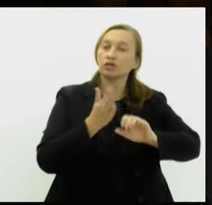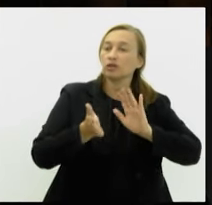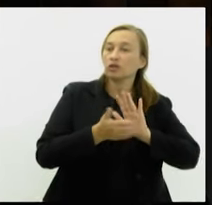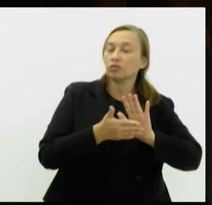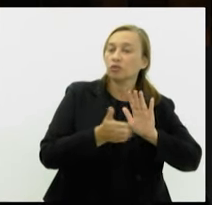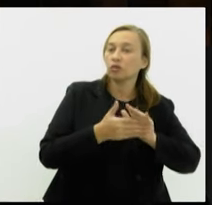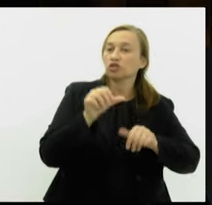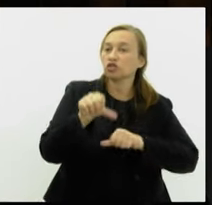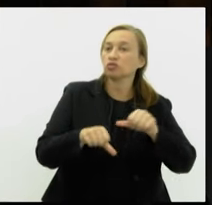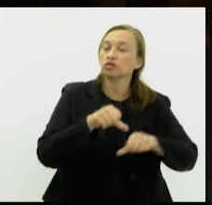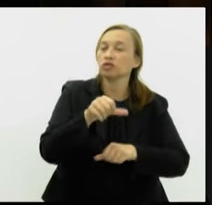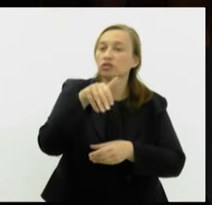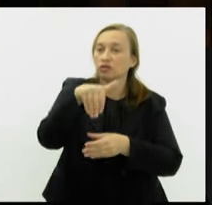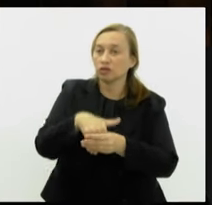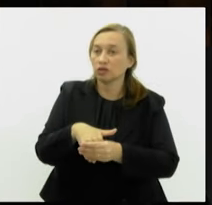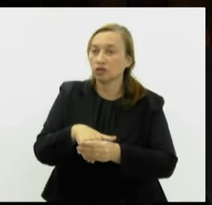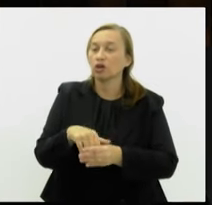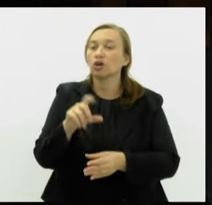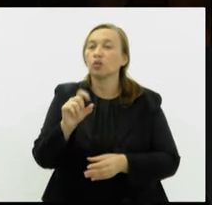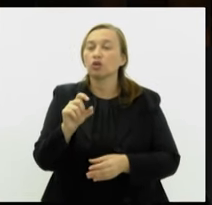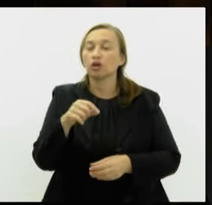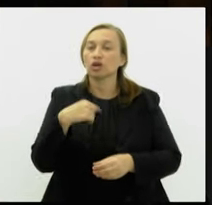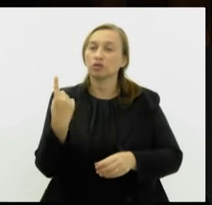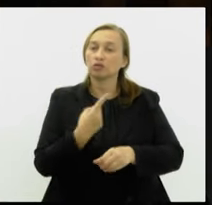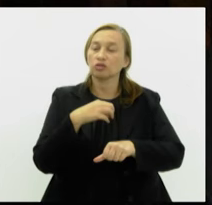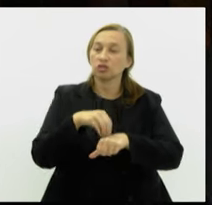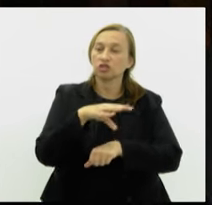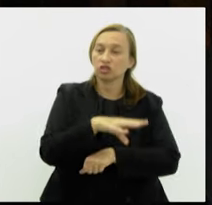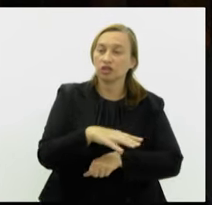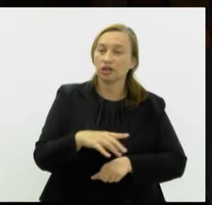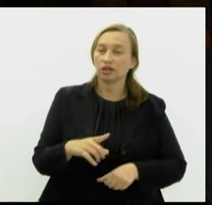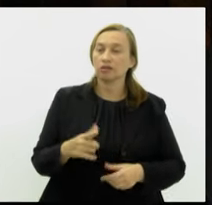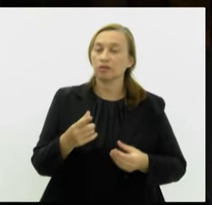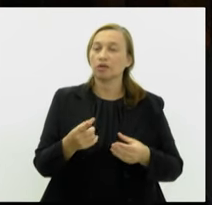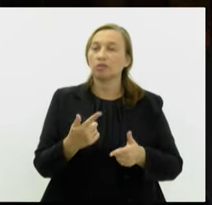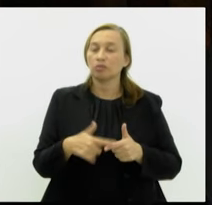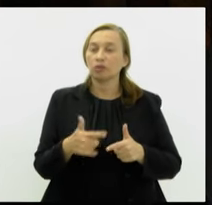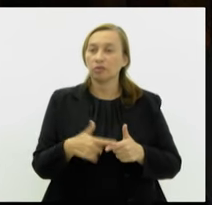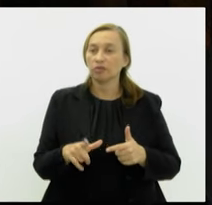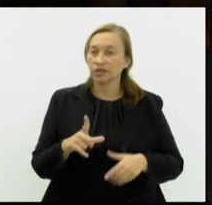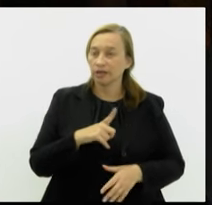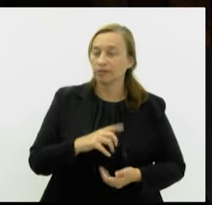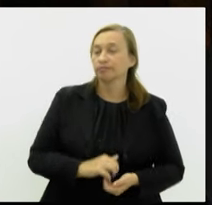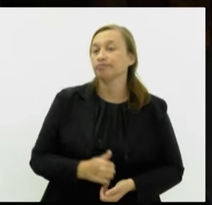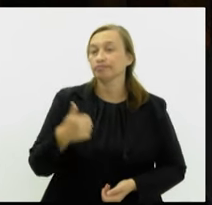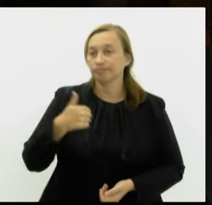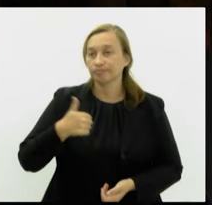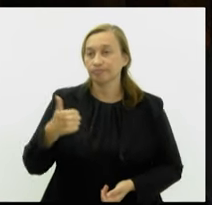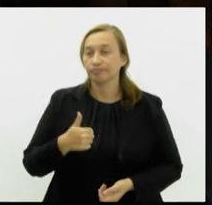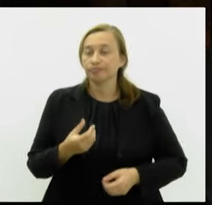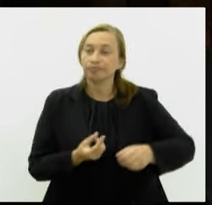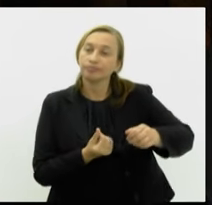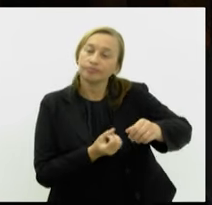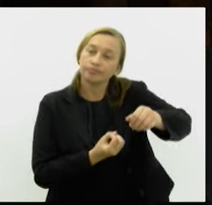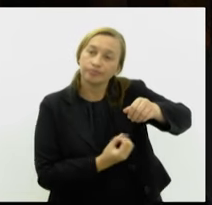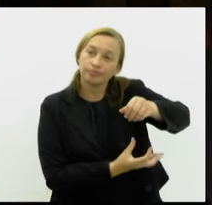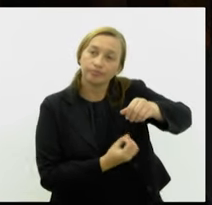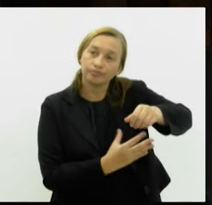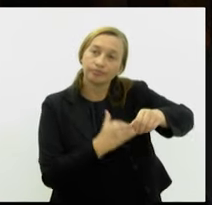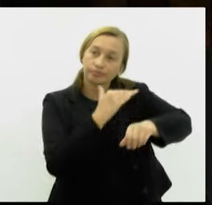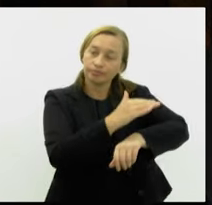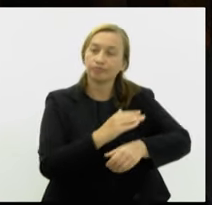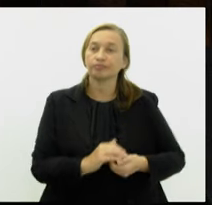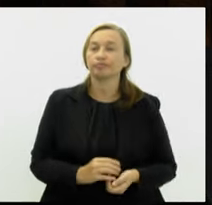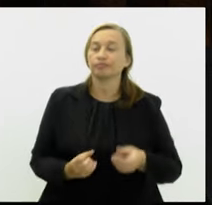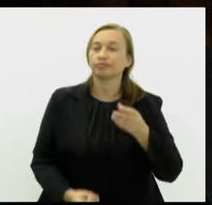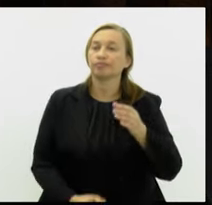sendo votadas e o que os nossos destaques enfrentam. Em primeiro lugar, o Fundo Soberano foi criado